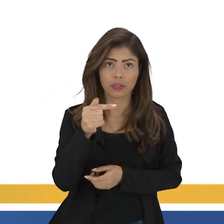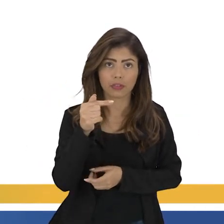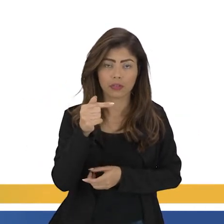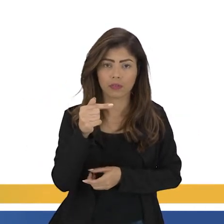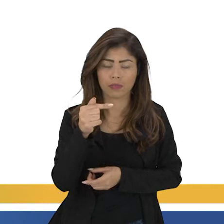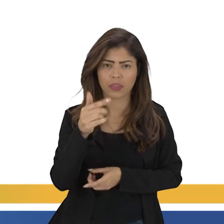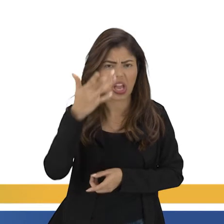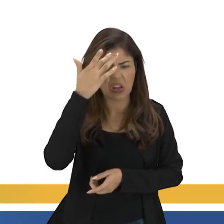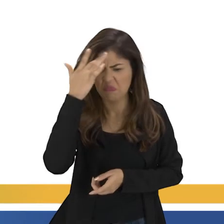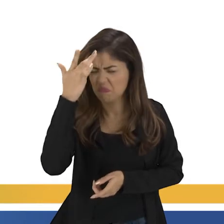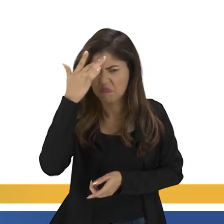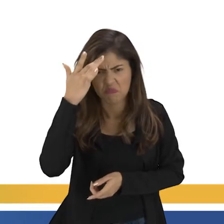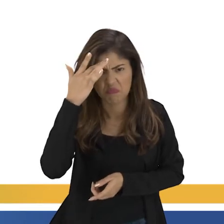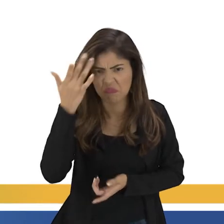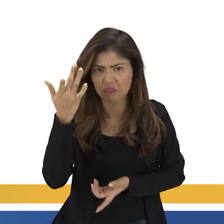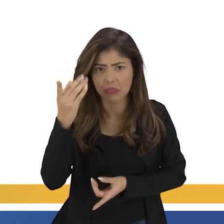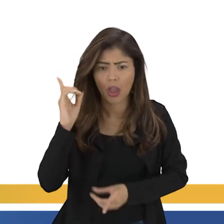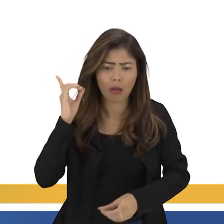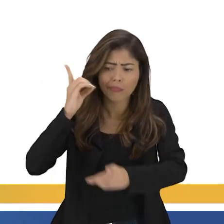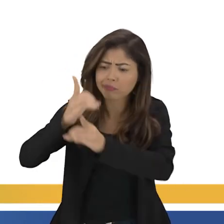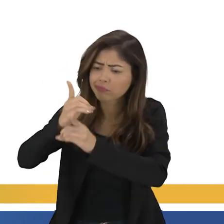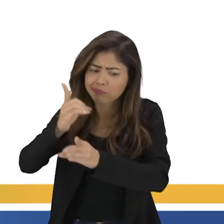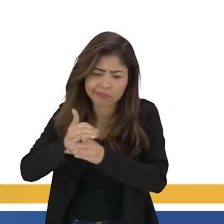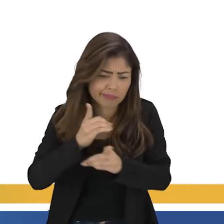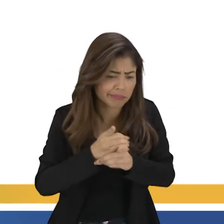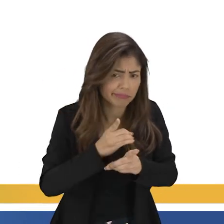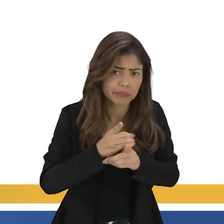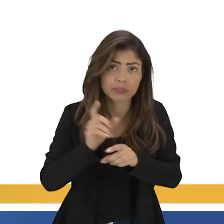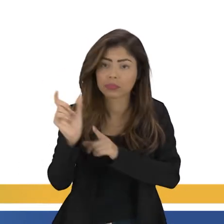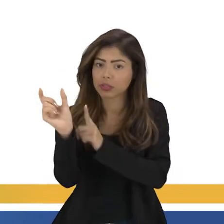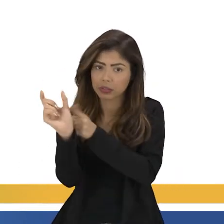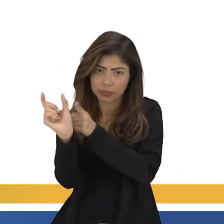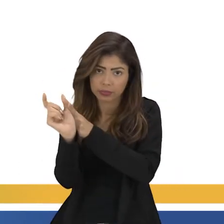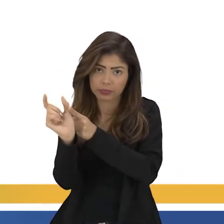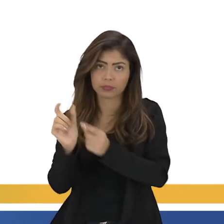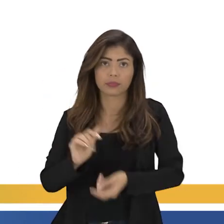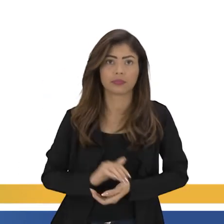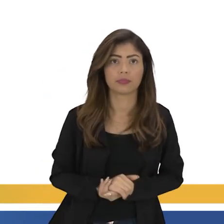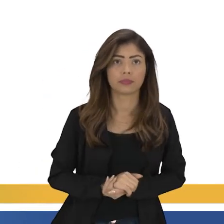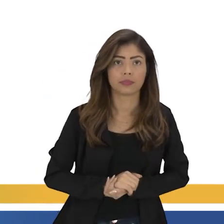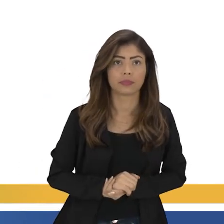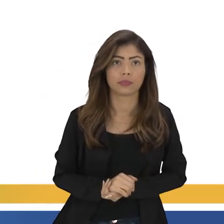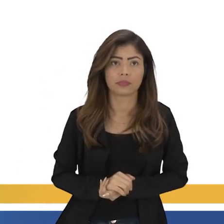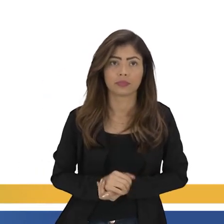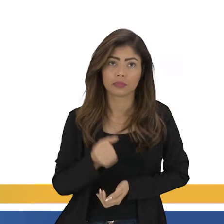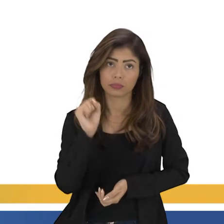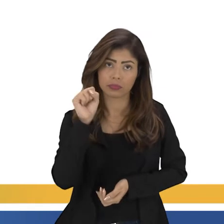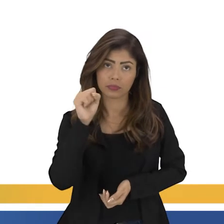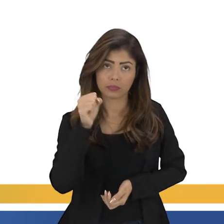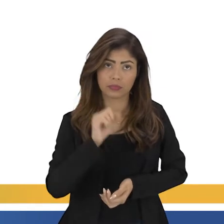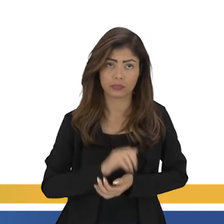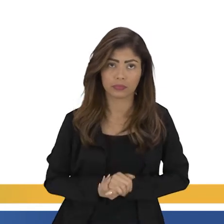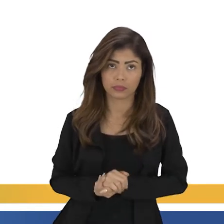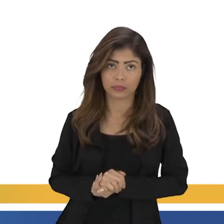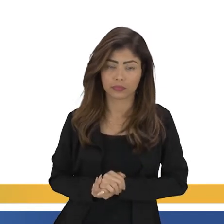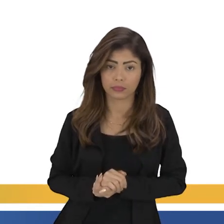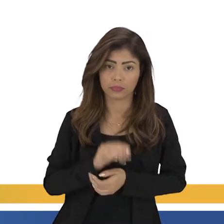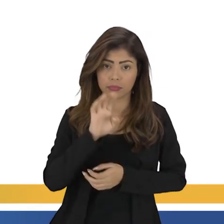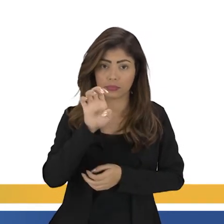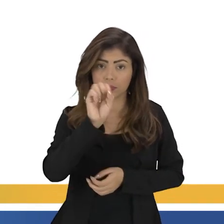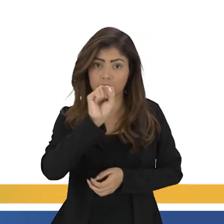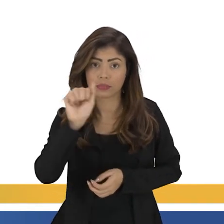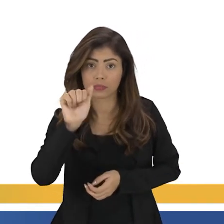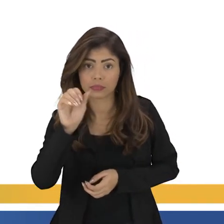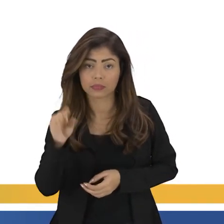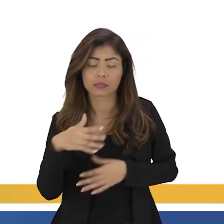Eu não acho o controle, espaço, tá? 8. Essas